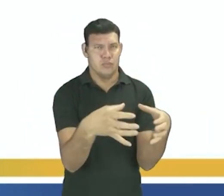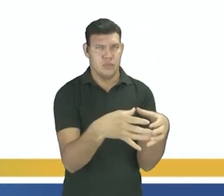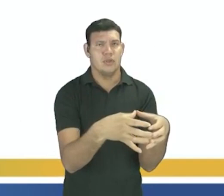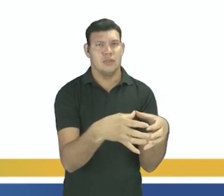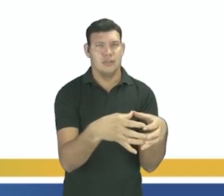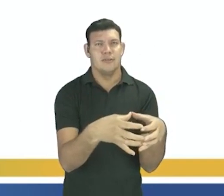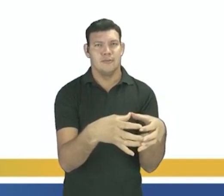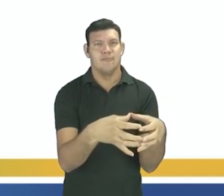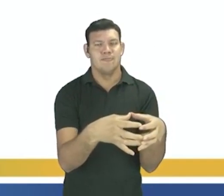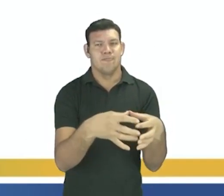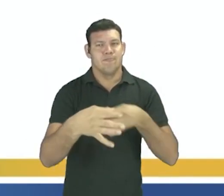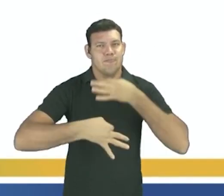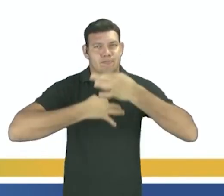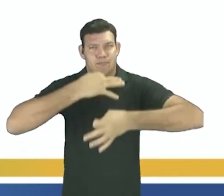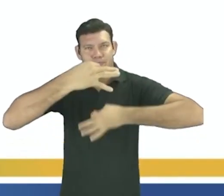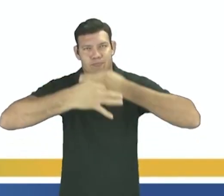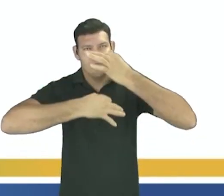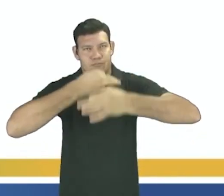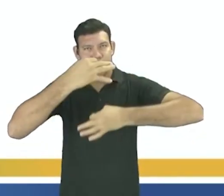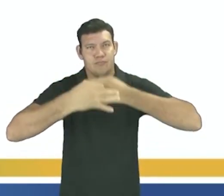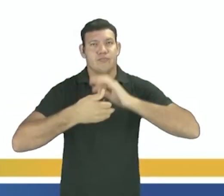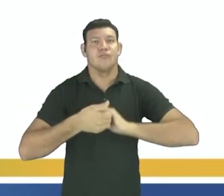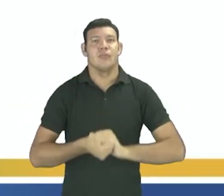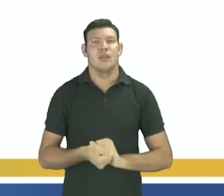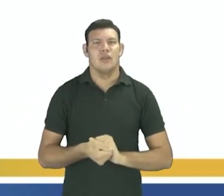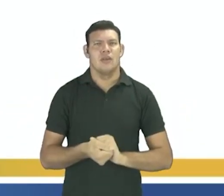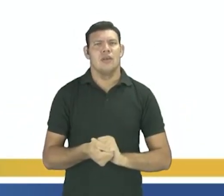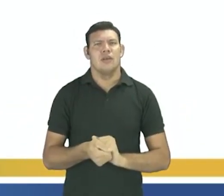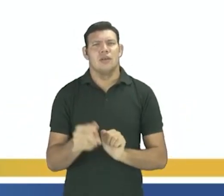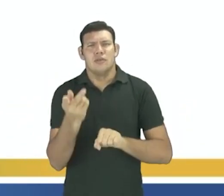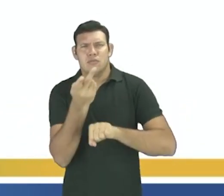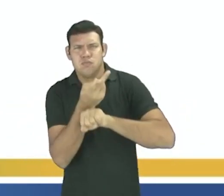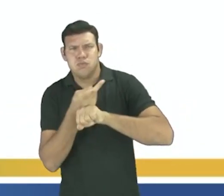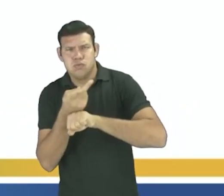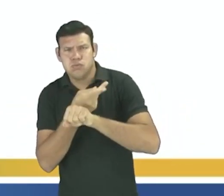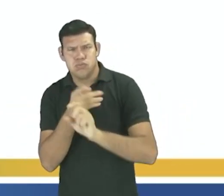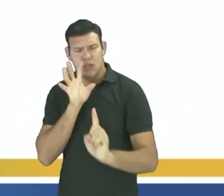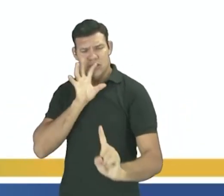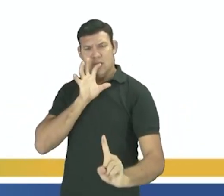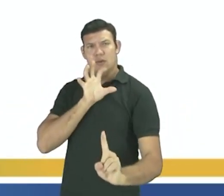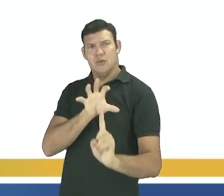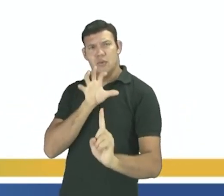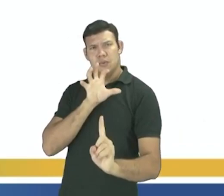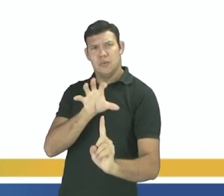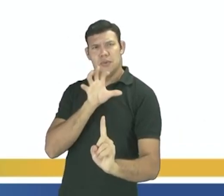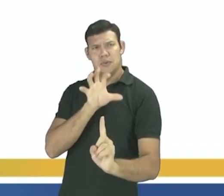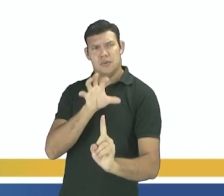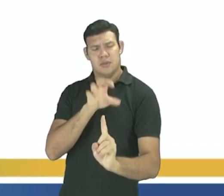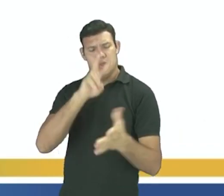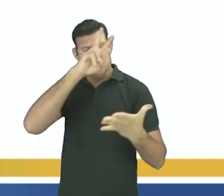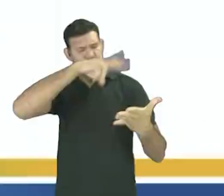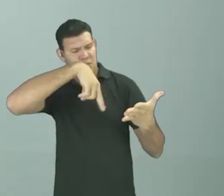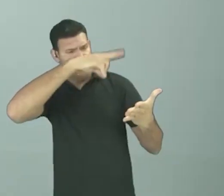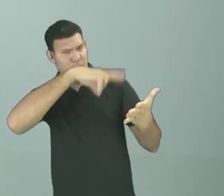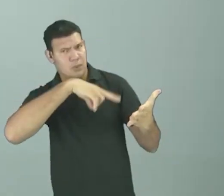caráter, portanto, argumentativo, busca convencer o leitor de suas ideias.